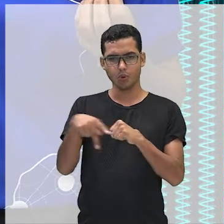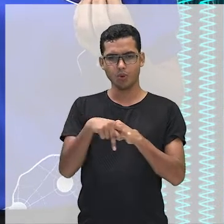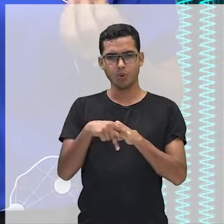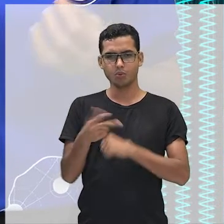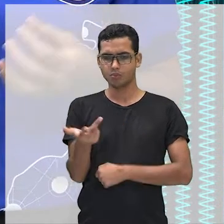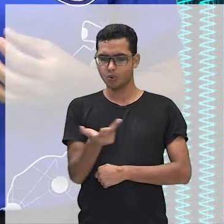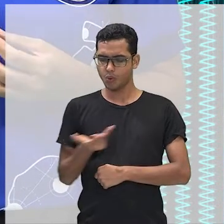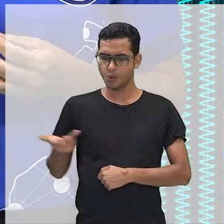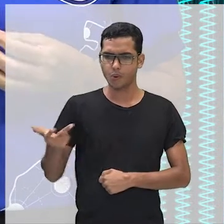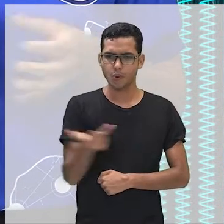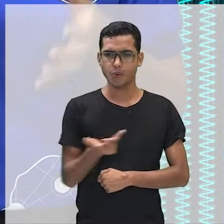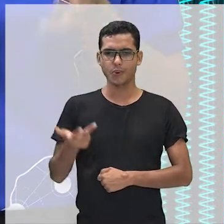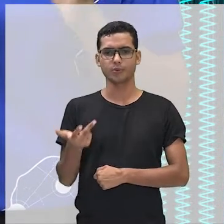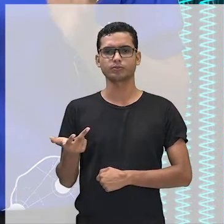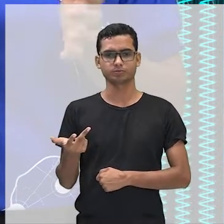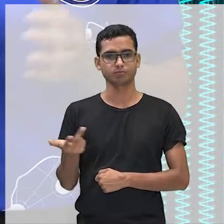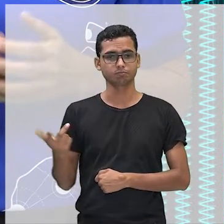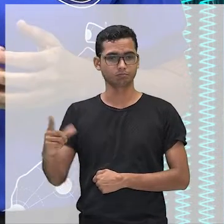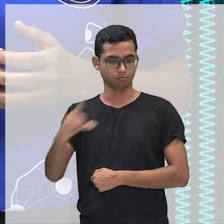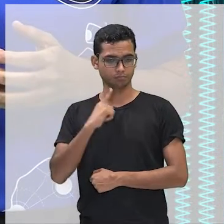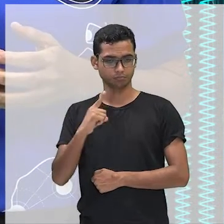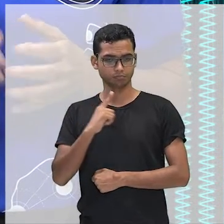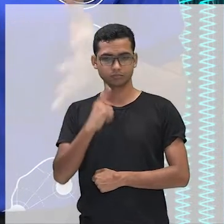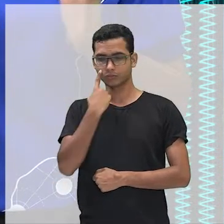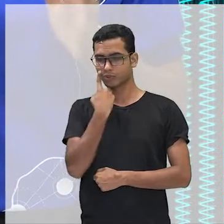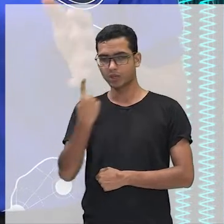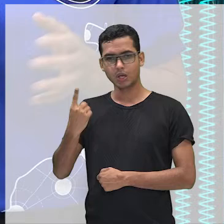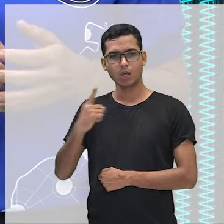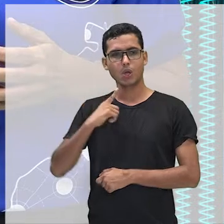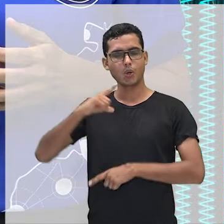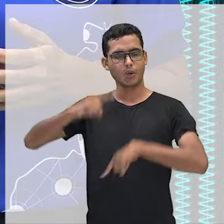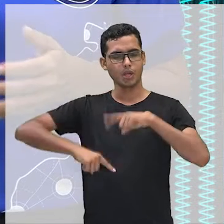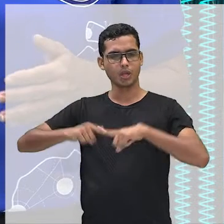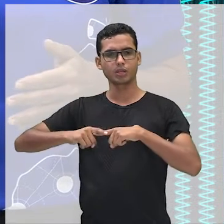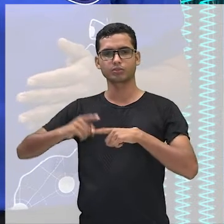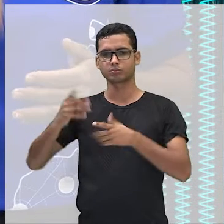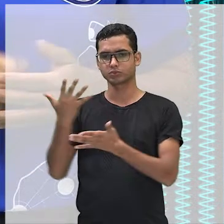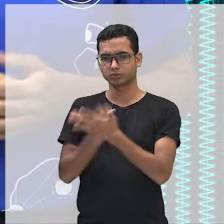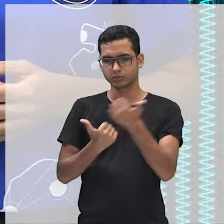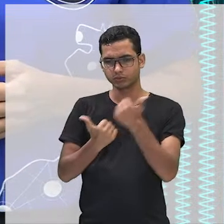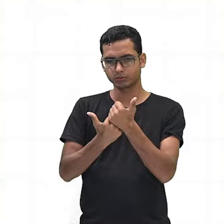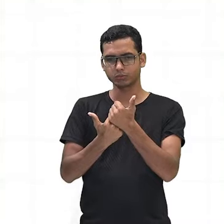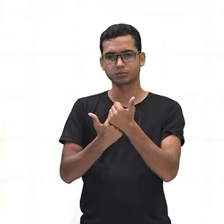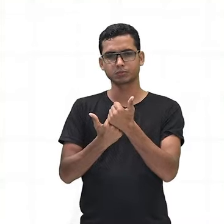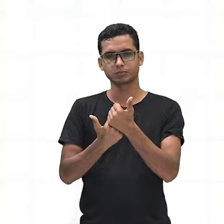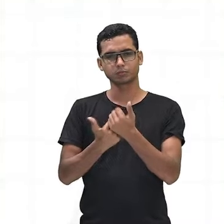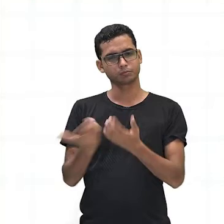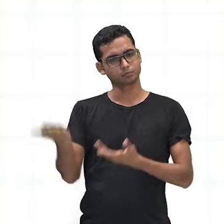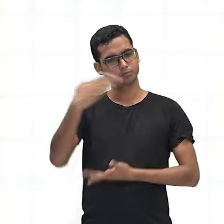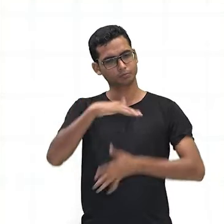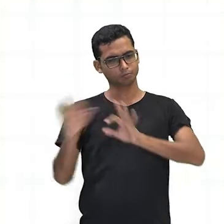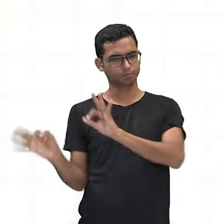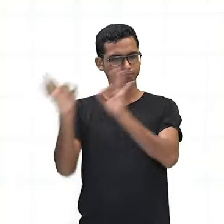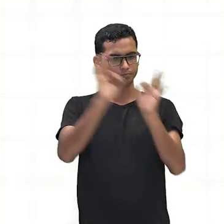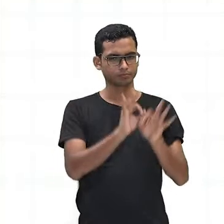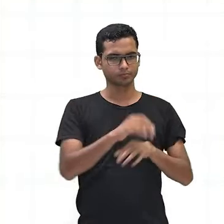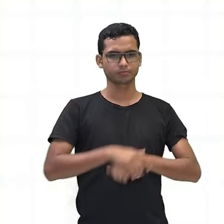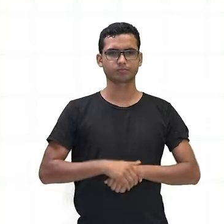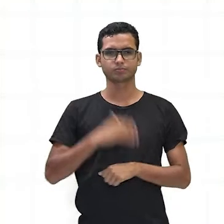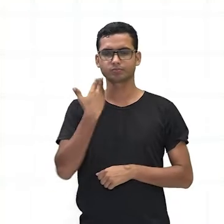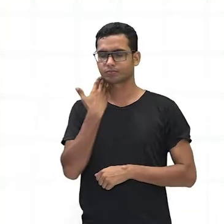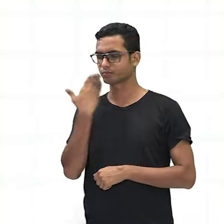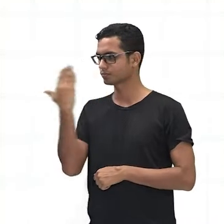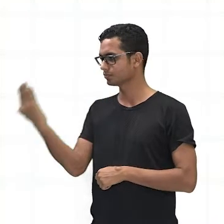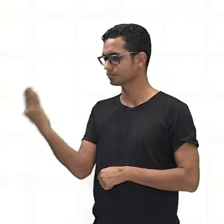um object pronoun que se relaciona a ele, que pode ser substituído. Acompanhe comigo. Então, olha só,